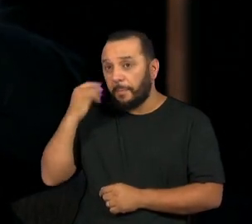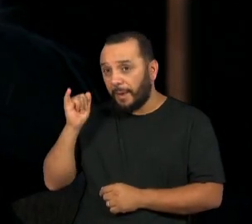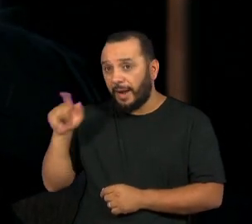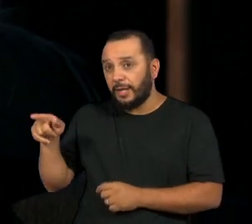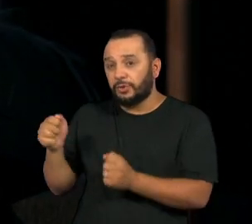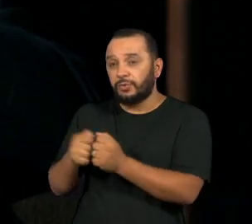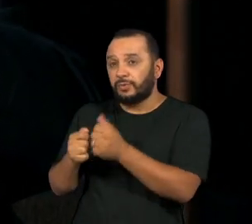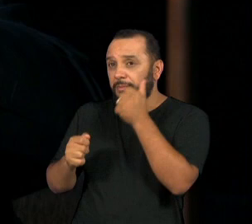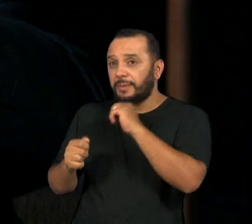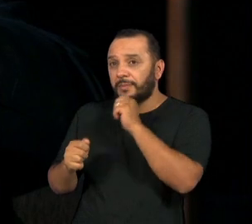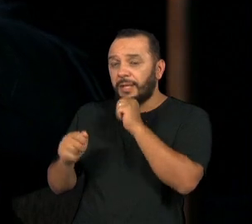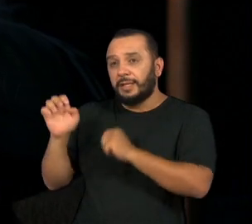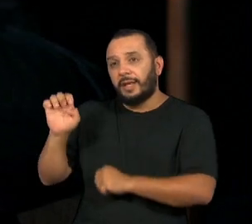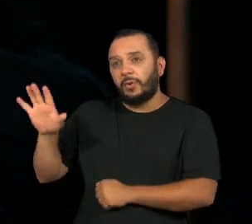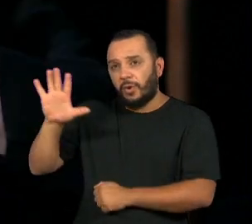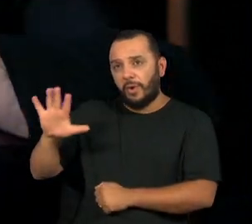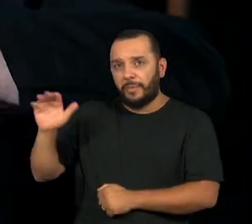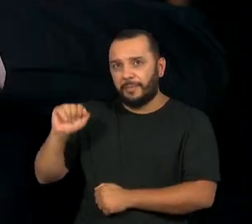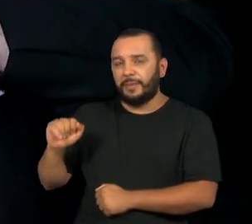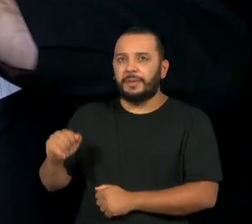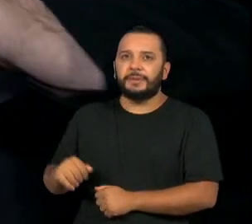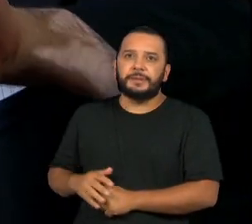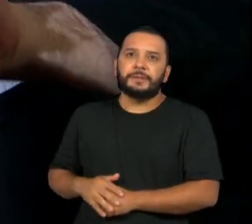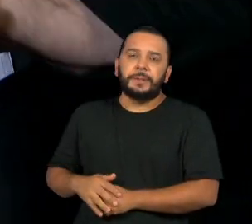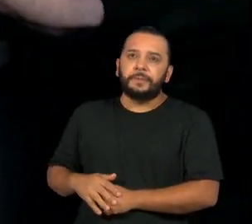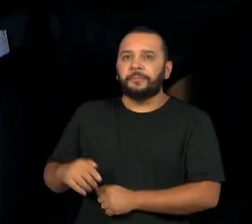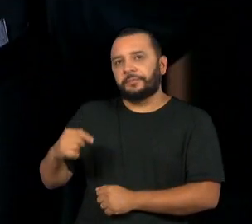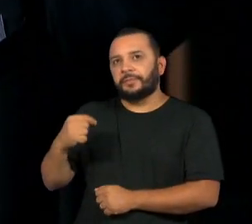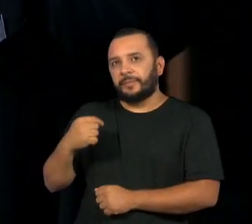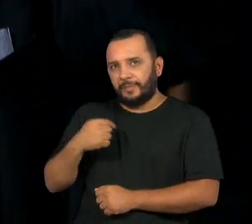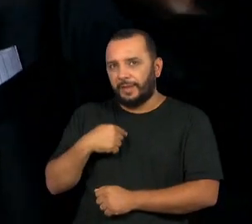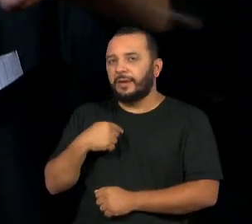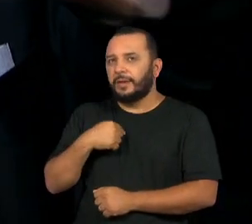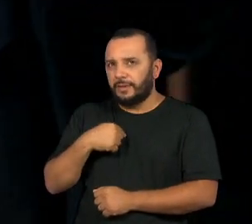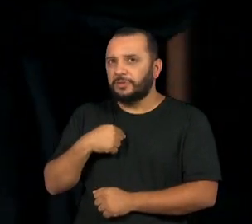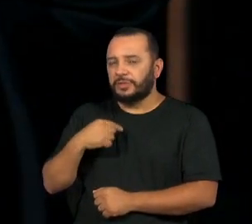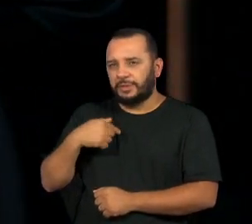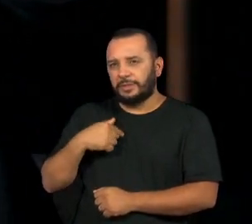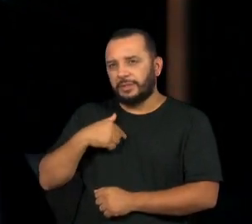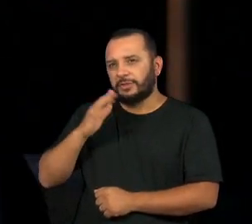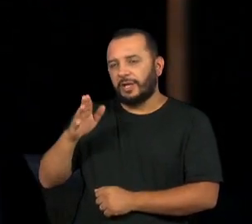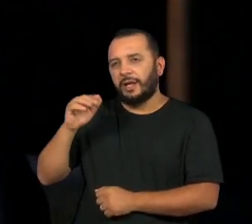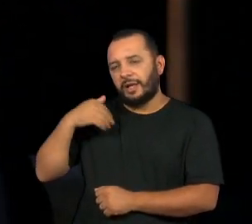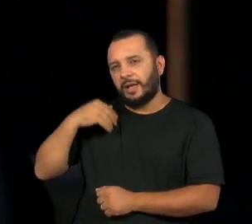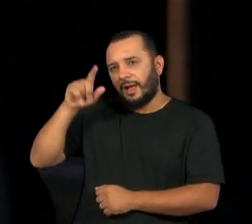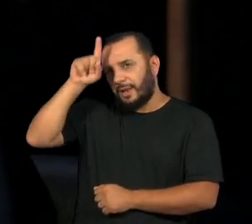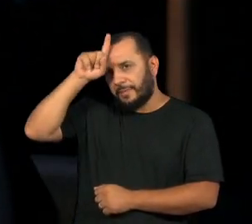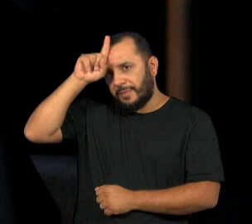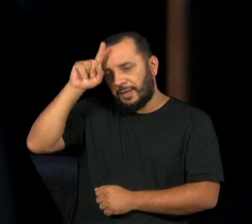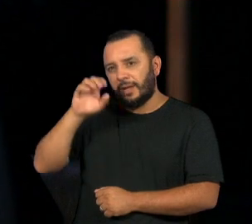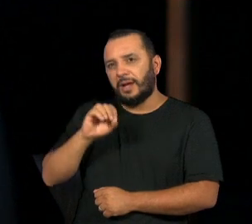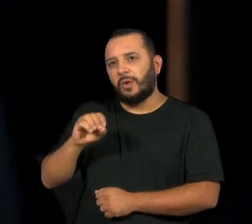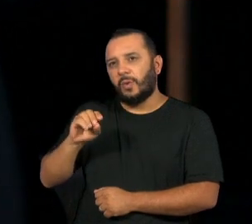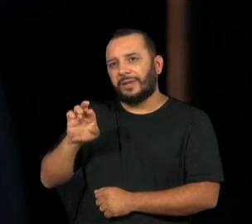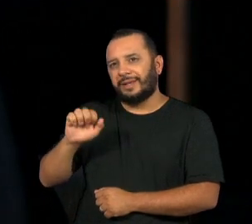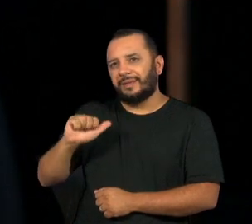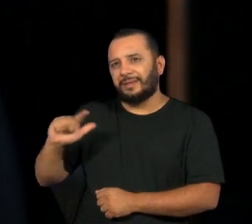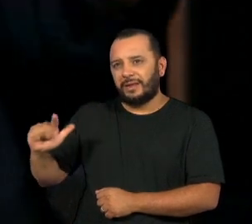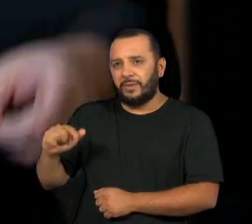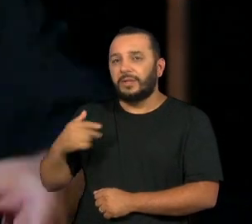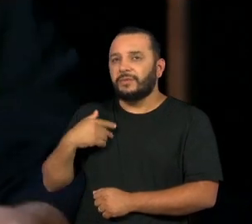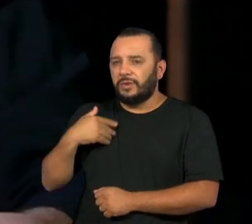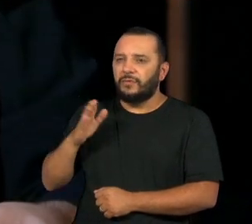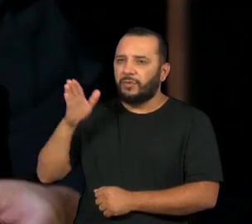e ele falou, quando ainda tinha a Alemanha Oriental, né? O Muro de Berlim. Ele falou para minha mãe, Belinha, eu vou lá para a